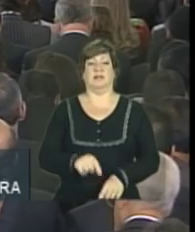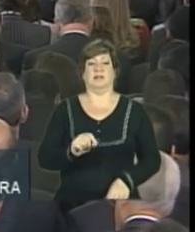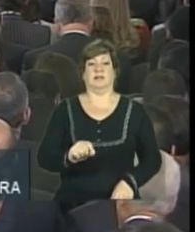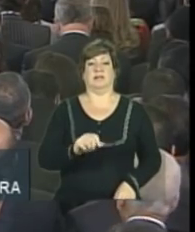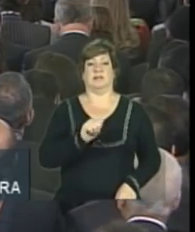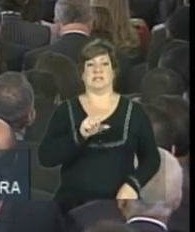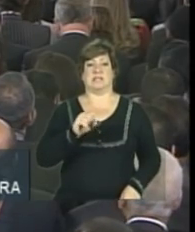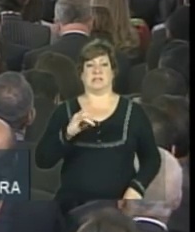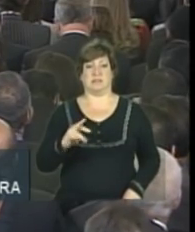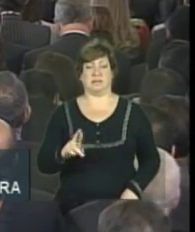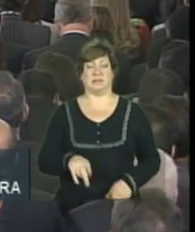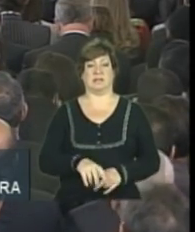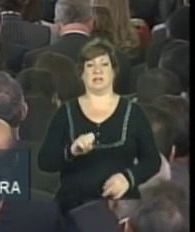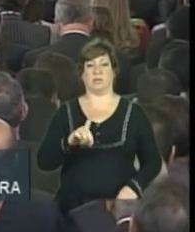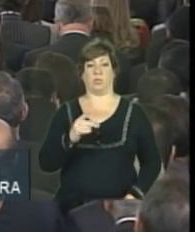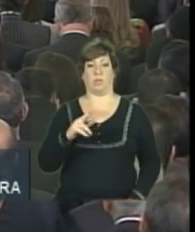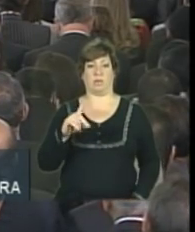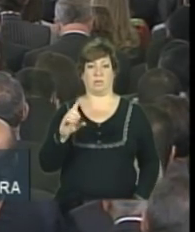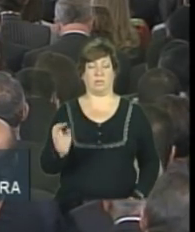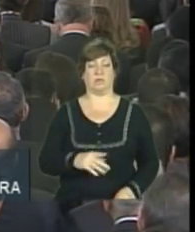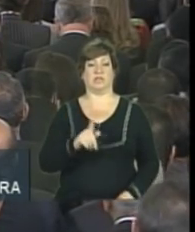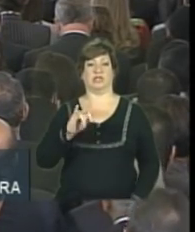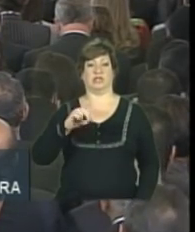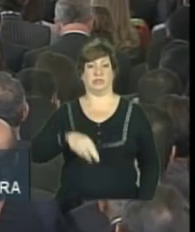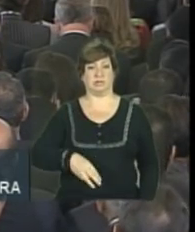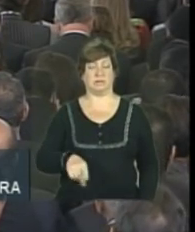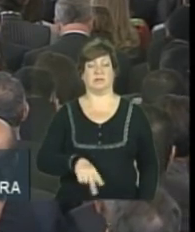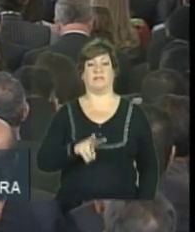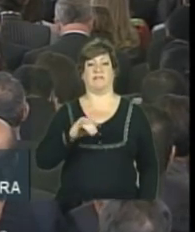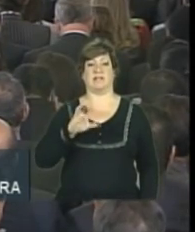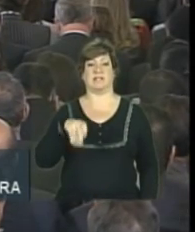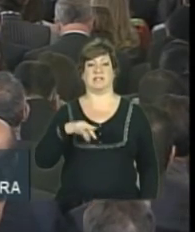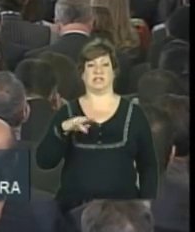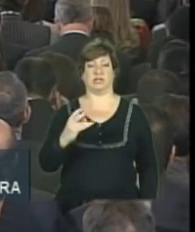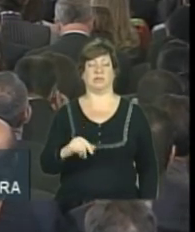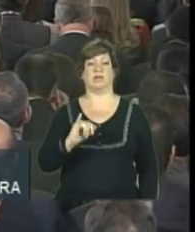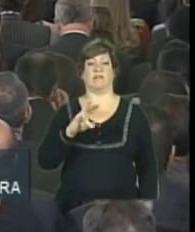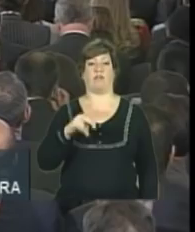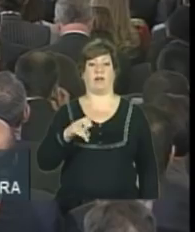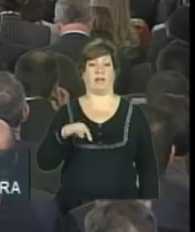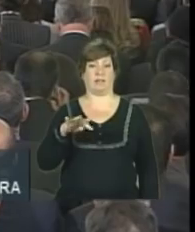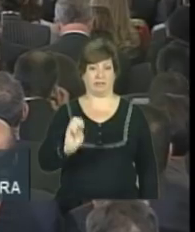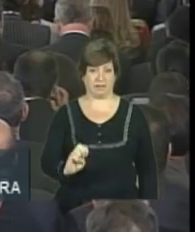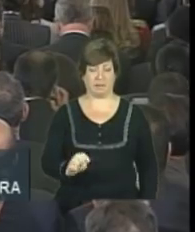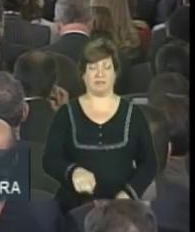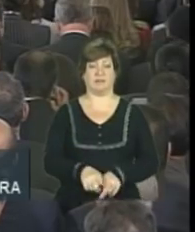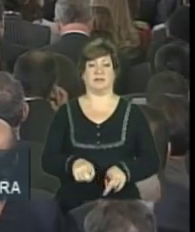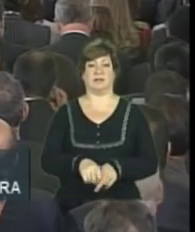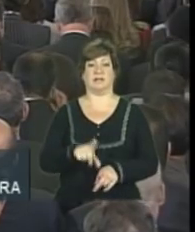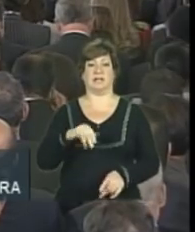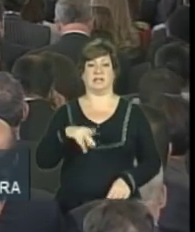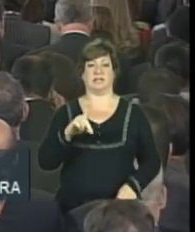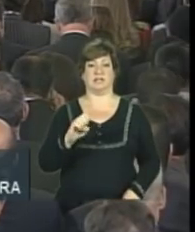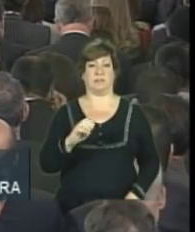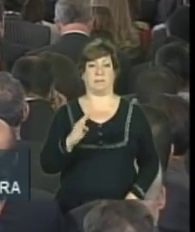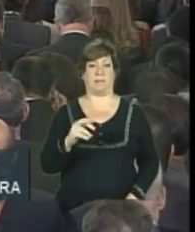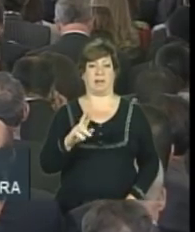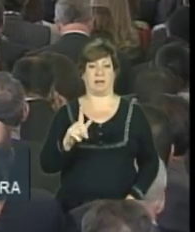Eduardo Lopes, Jim Argelo, Vicentinho Alves, Ivonete Dantas e Lindbergh